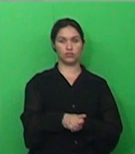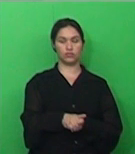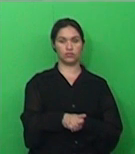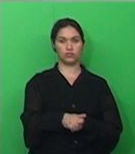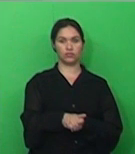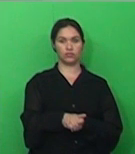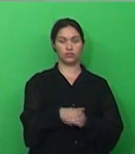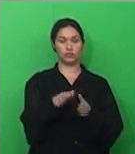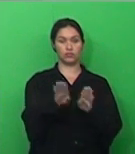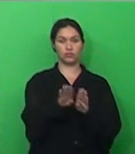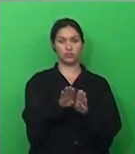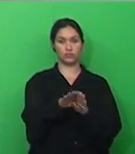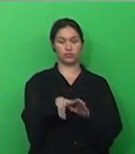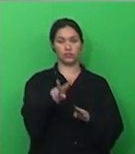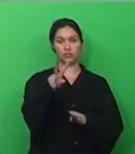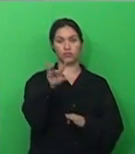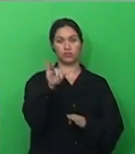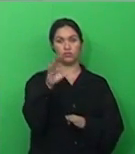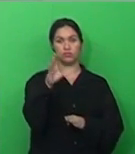Saúde, Vicente Caro Preso,